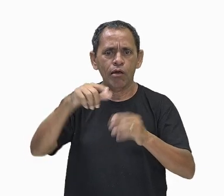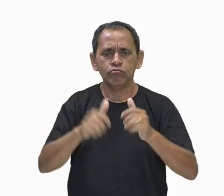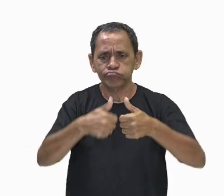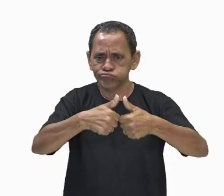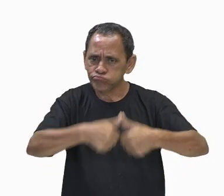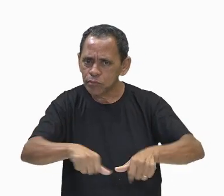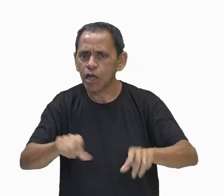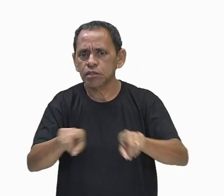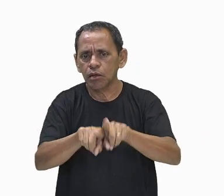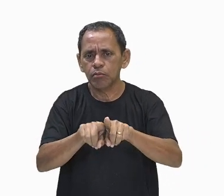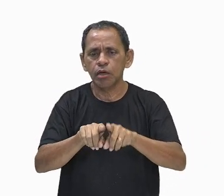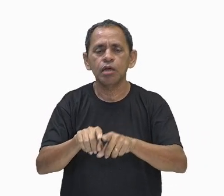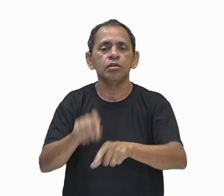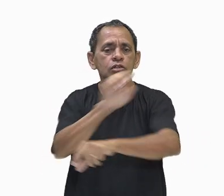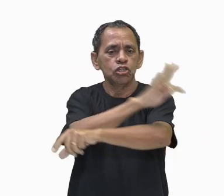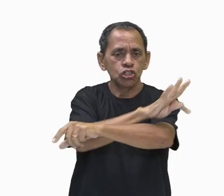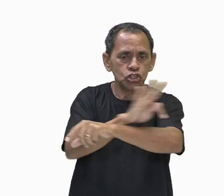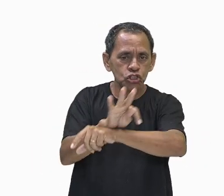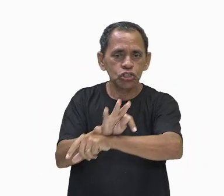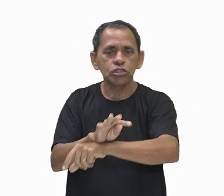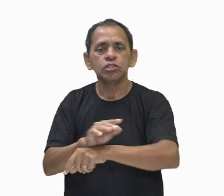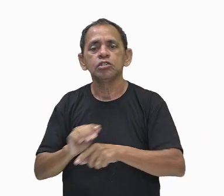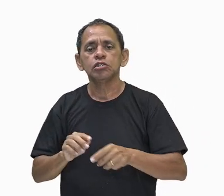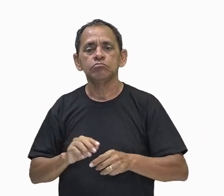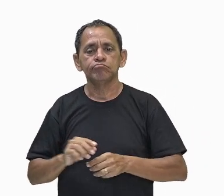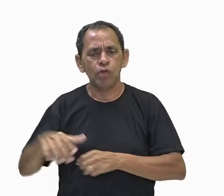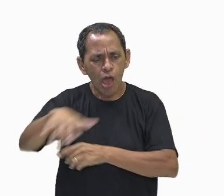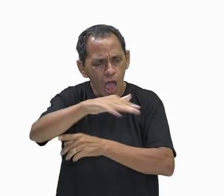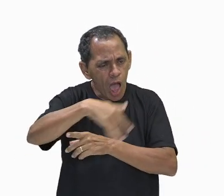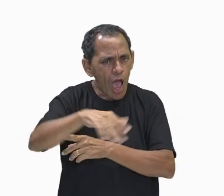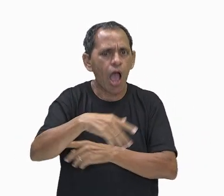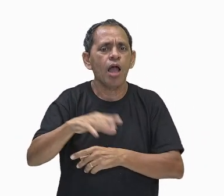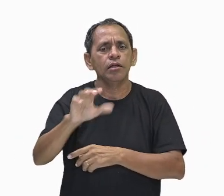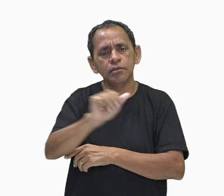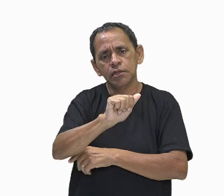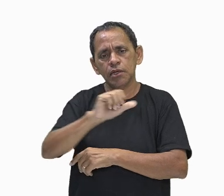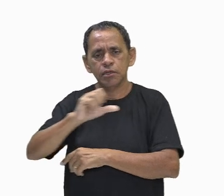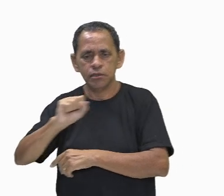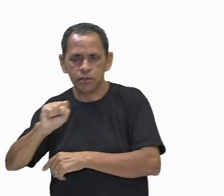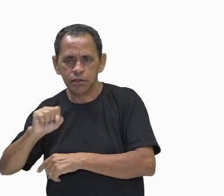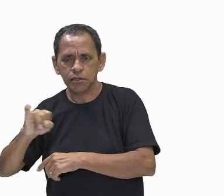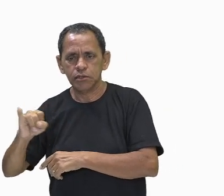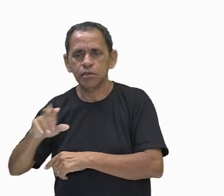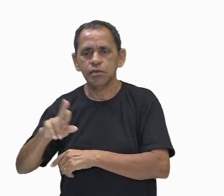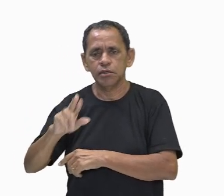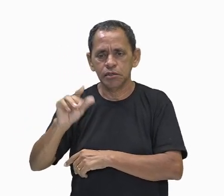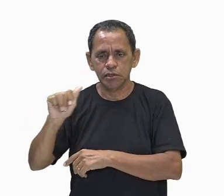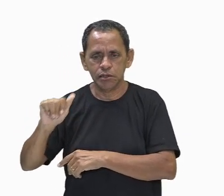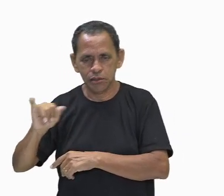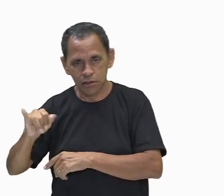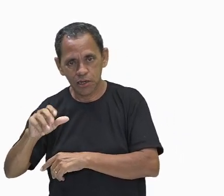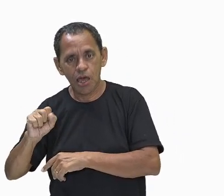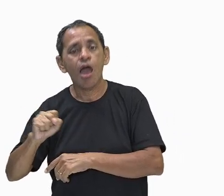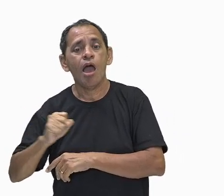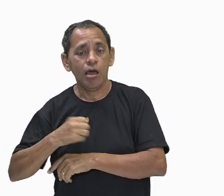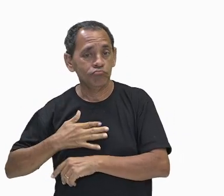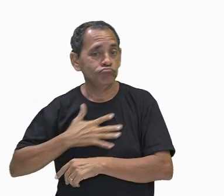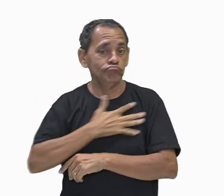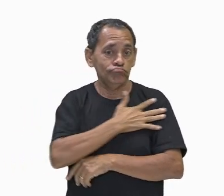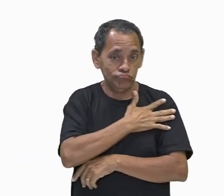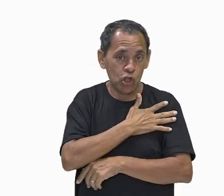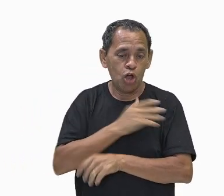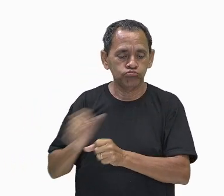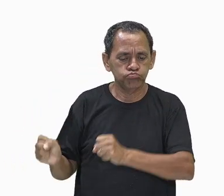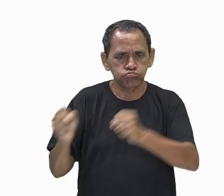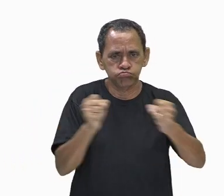No território denominado Assíria, organizaram um dos primeiros exércitos permanentes do mundo. O poderoso exército